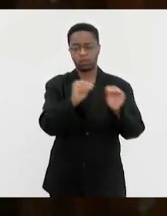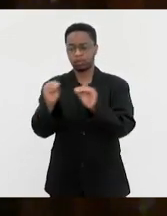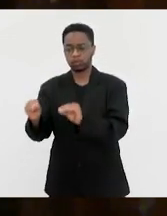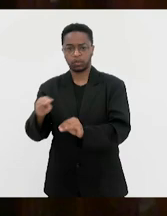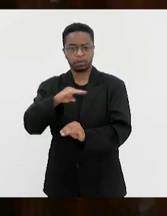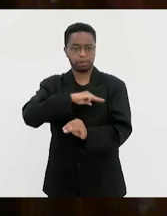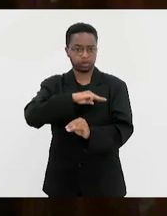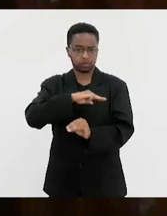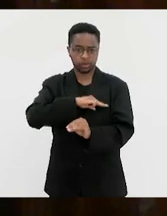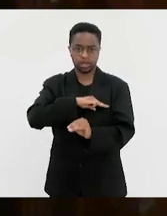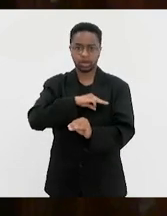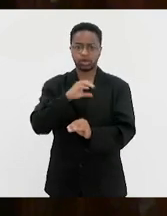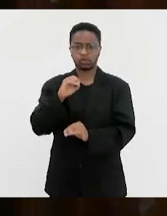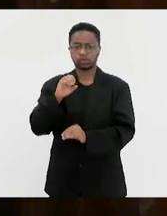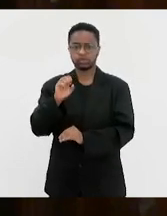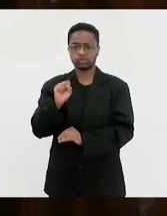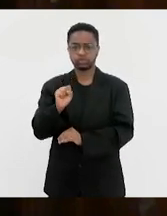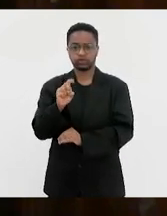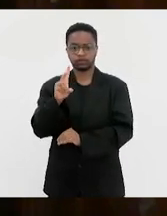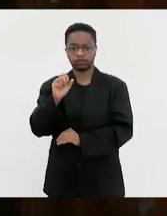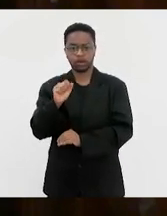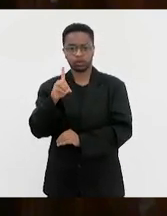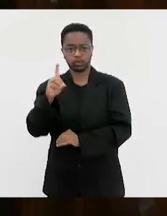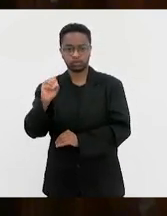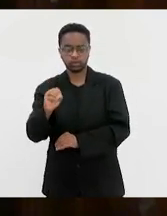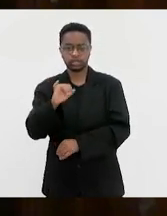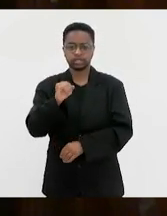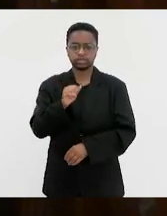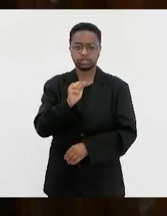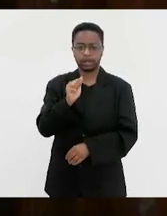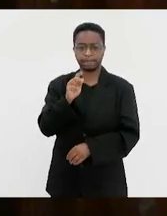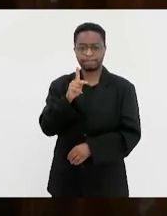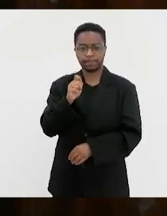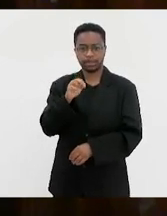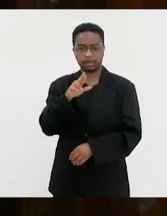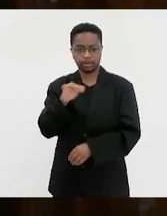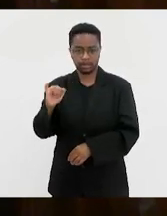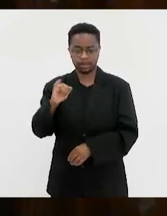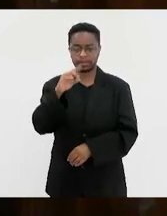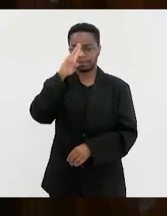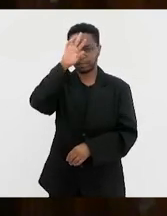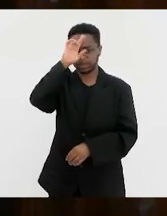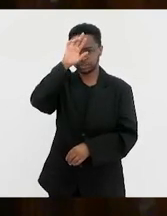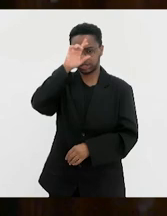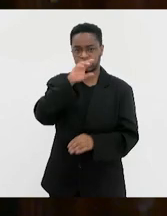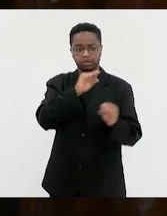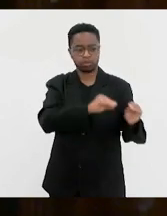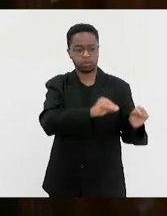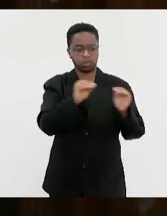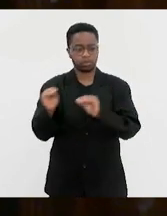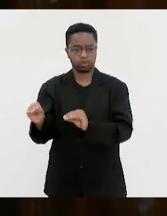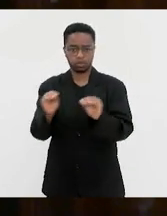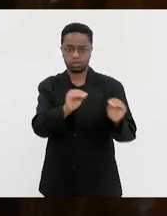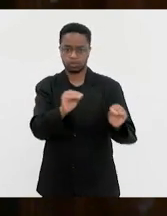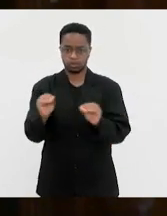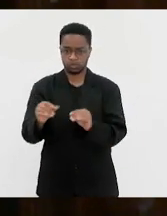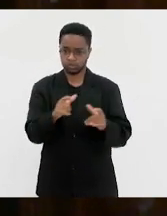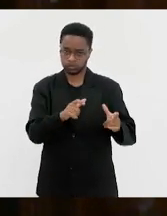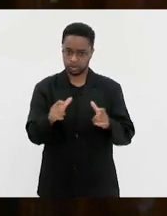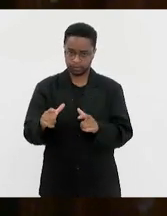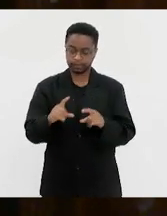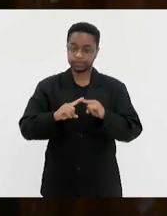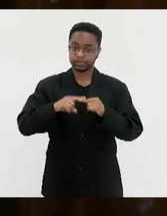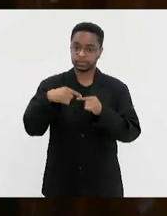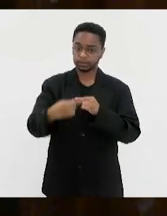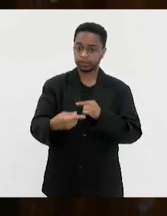em Oswaldo Cruz, moraram em Japeri, moraram em Mesquita e por aí vai. E tempos depois, o meu pai